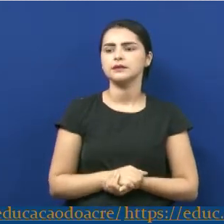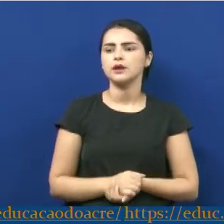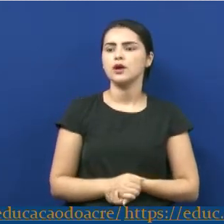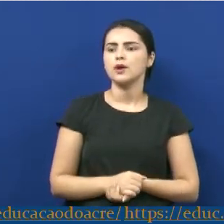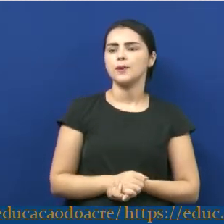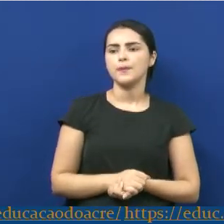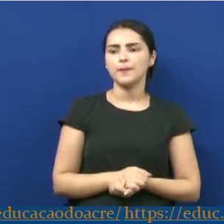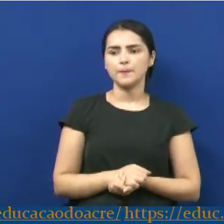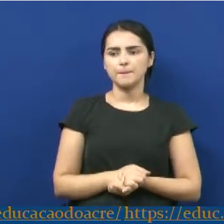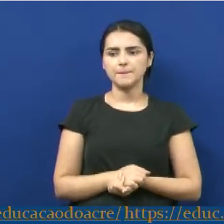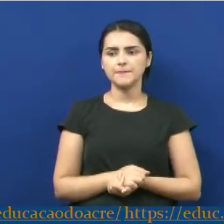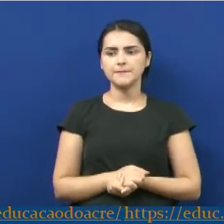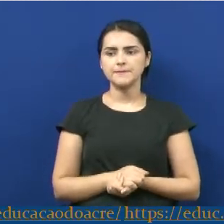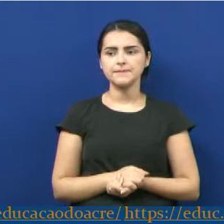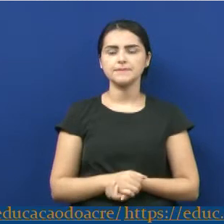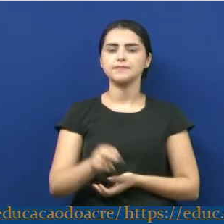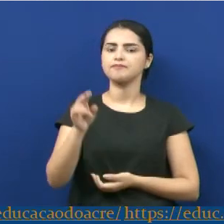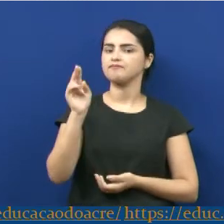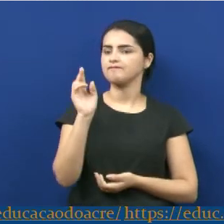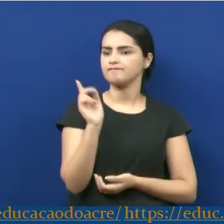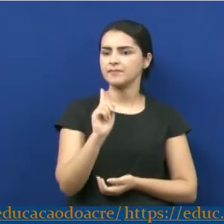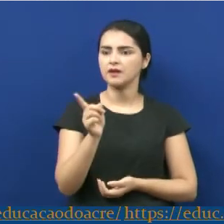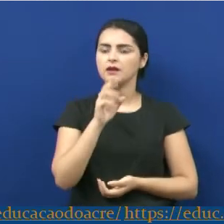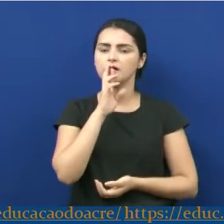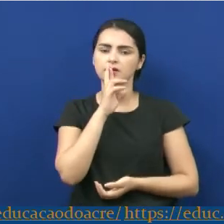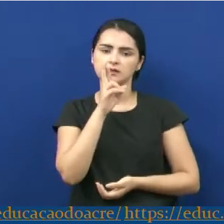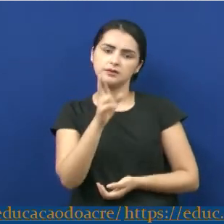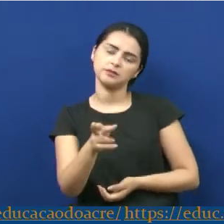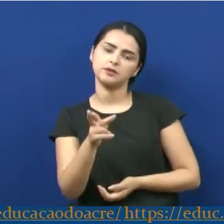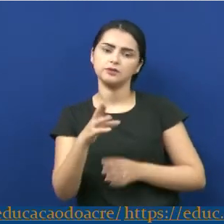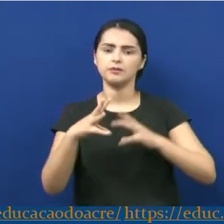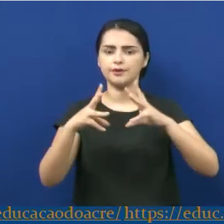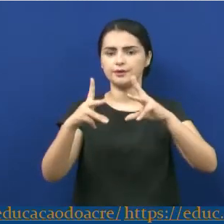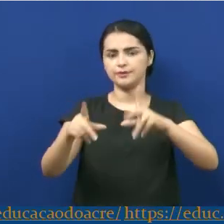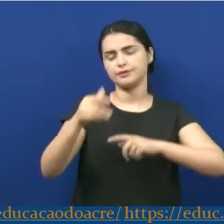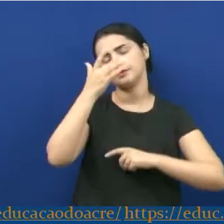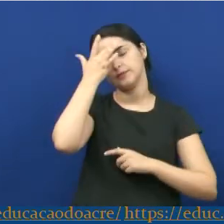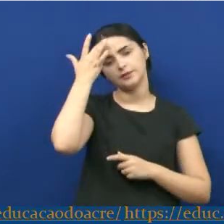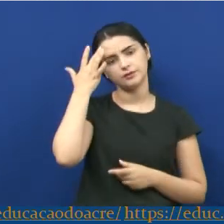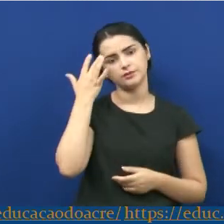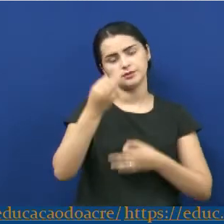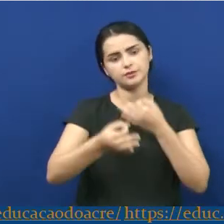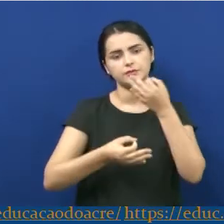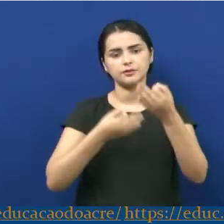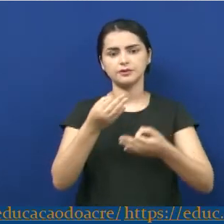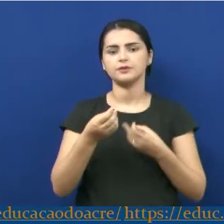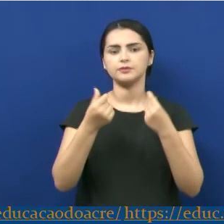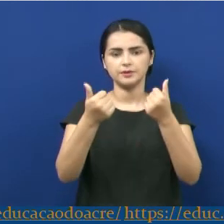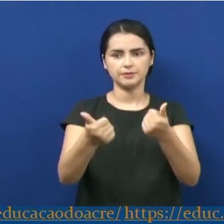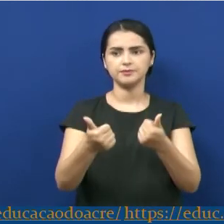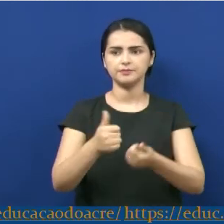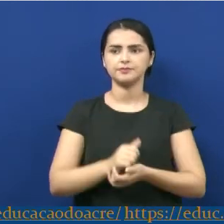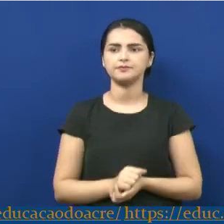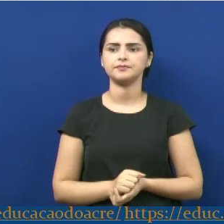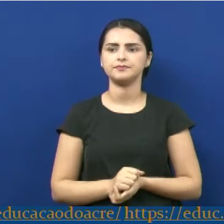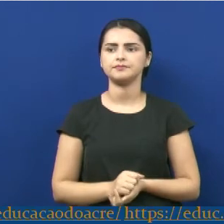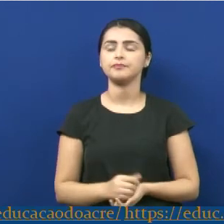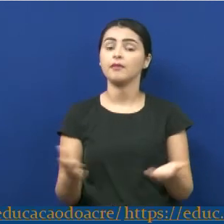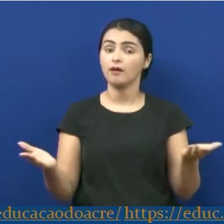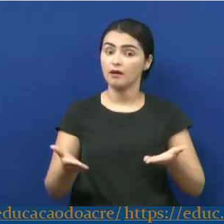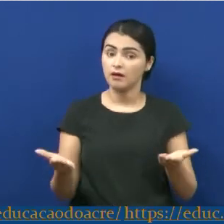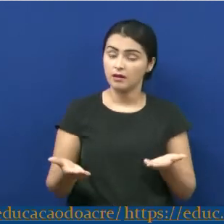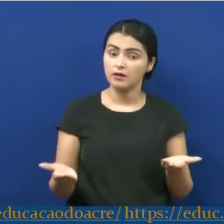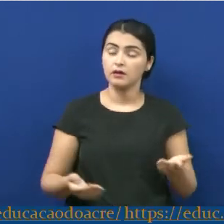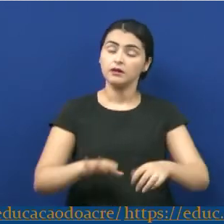I didn't, ou no, she didn't. Né? Há respostas para todas as pessoas do discurso. Beleza? E aí, gente,